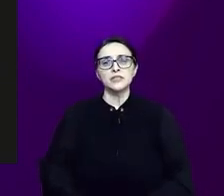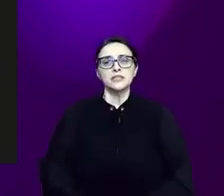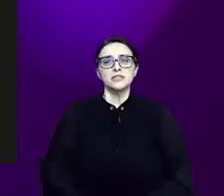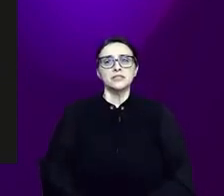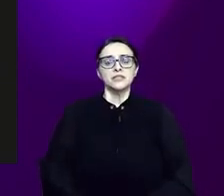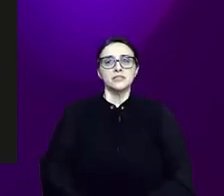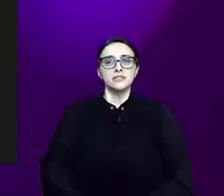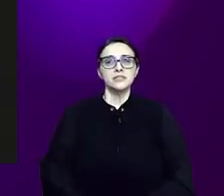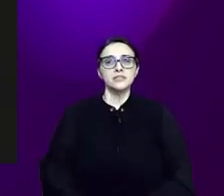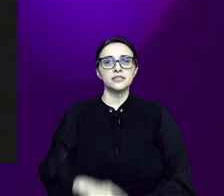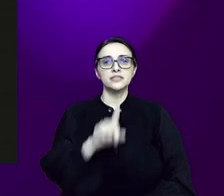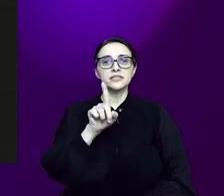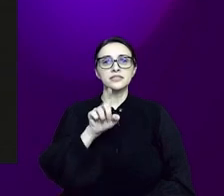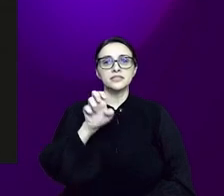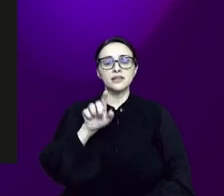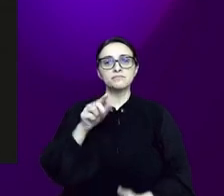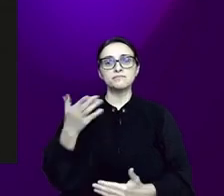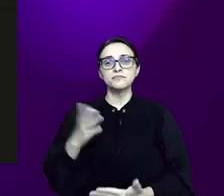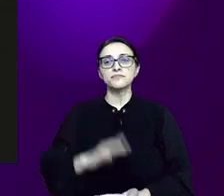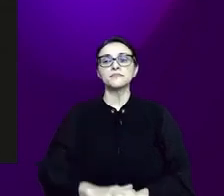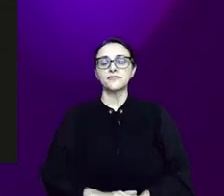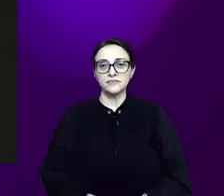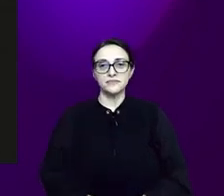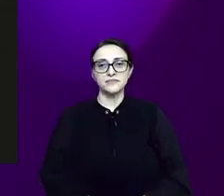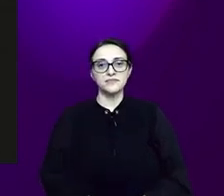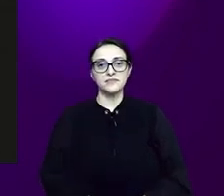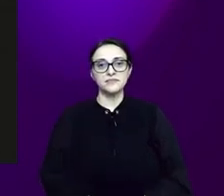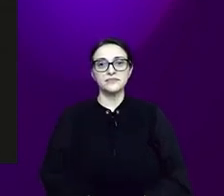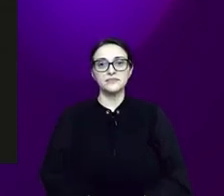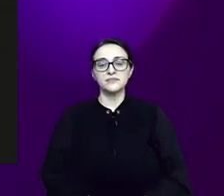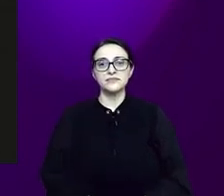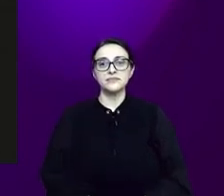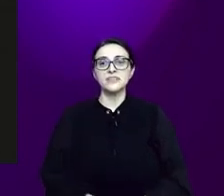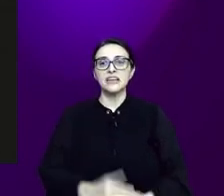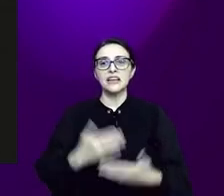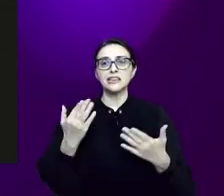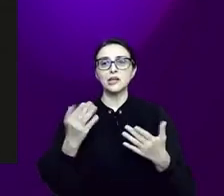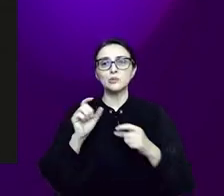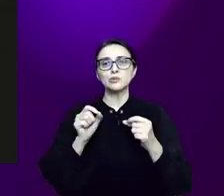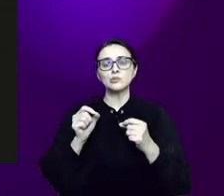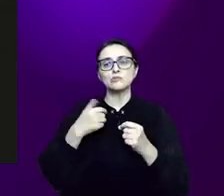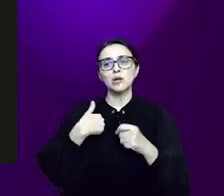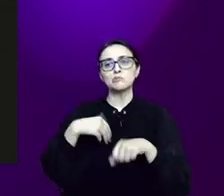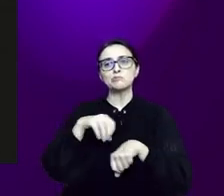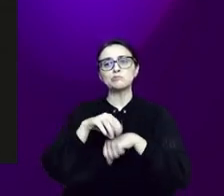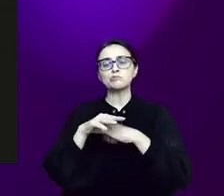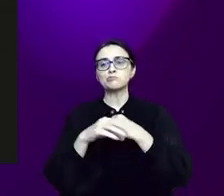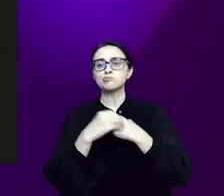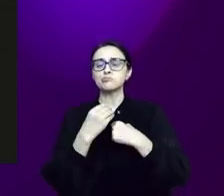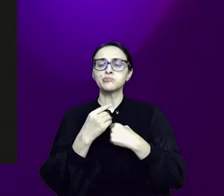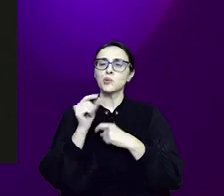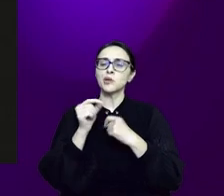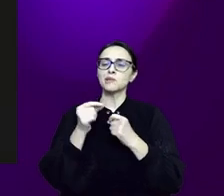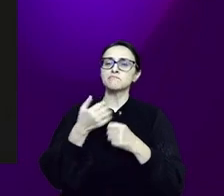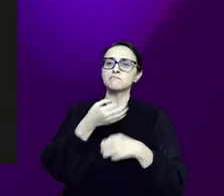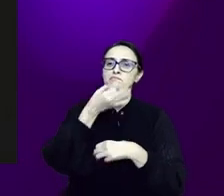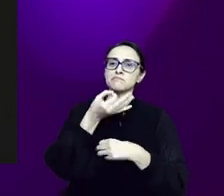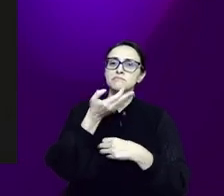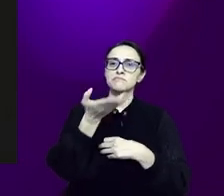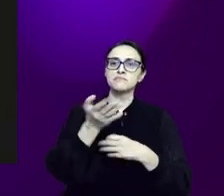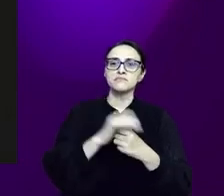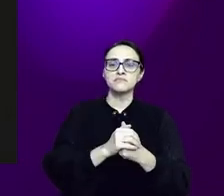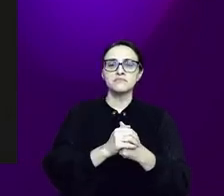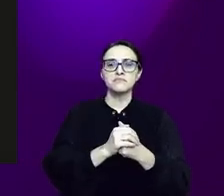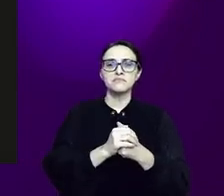O Zan. Oi. Então, o que você me diz